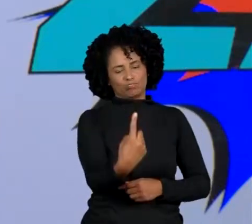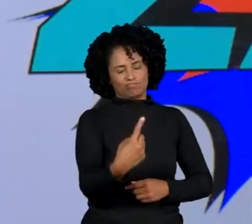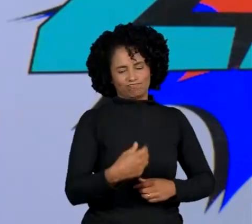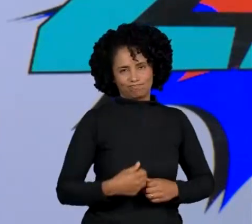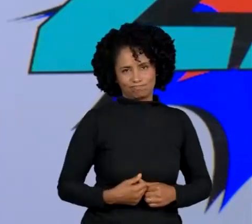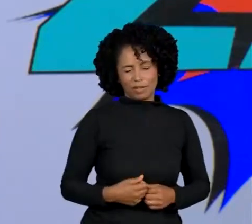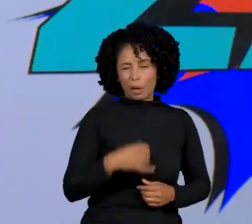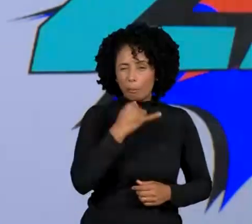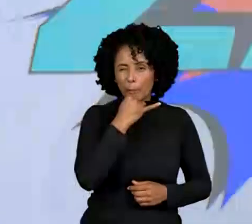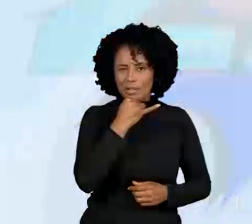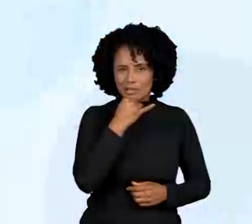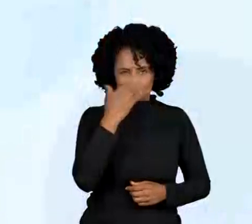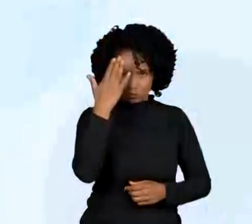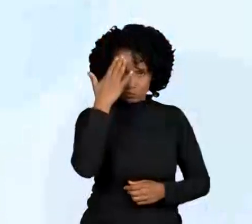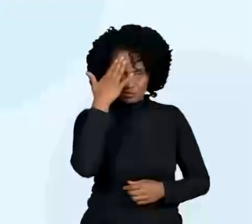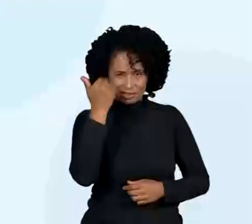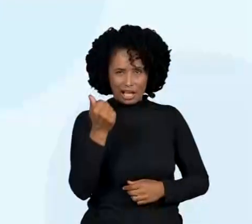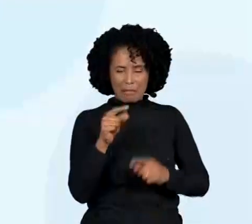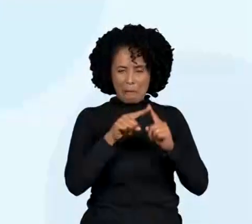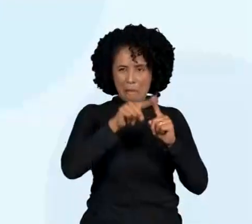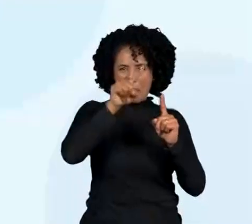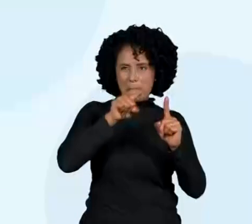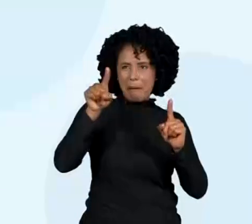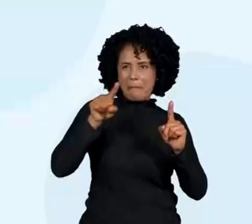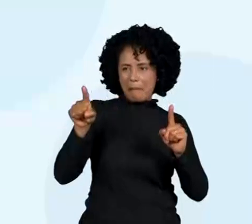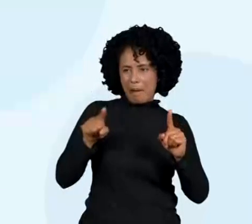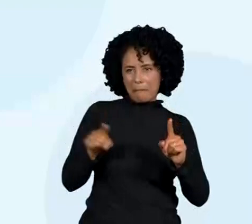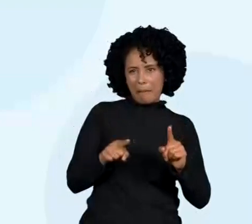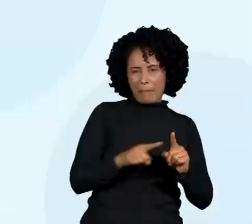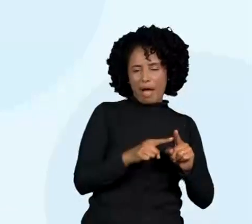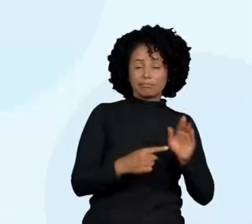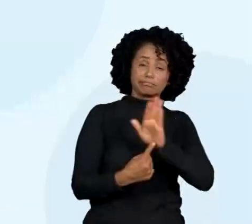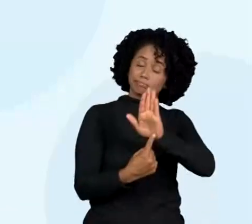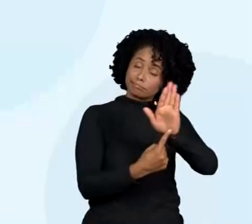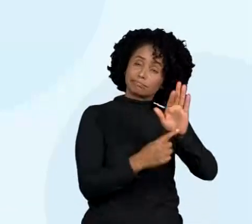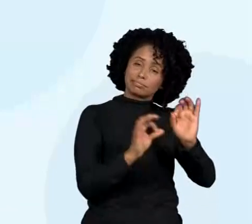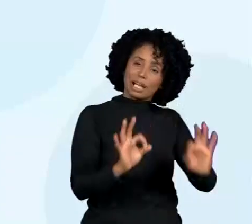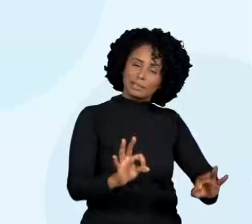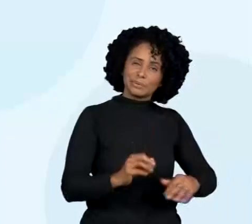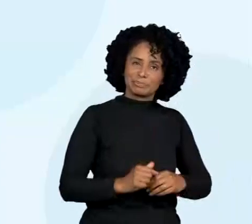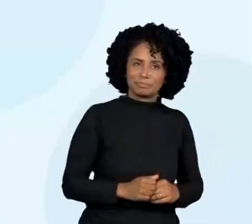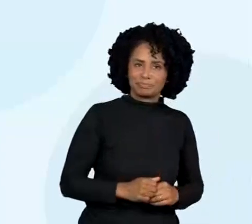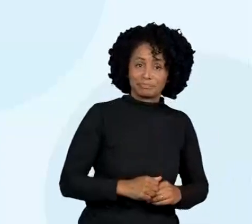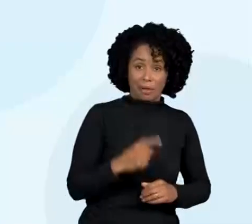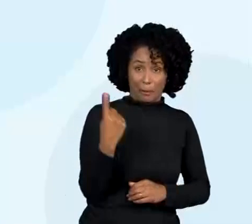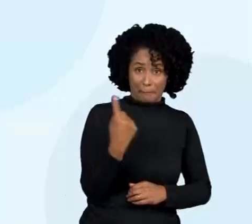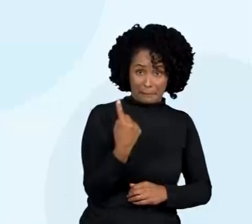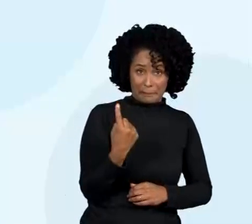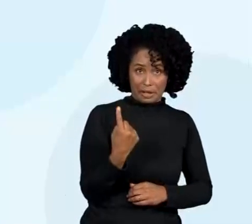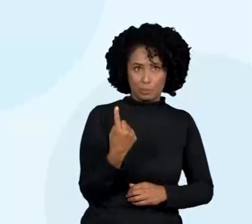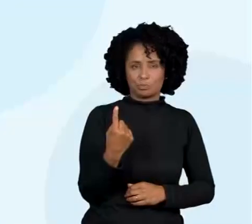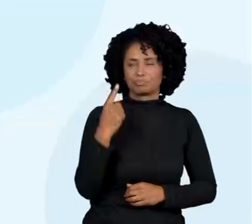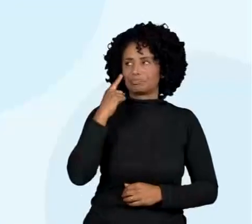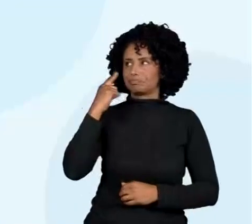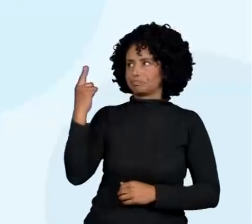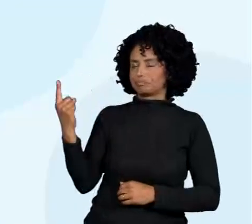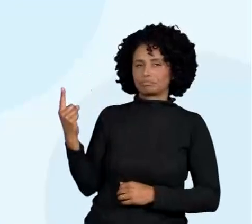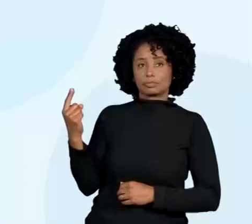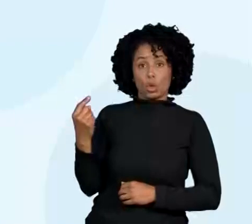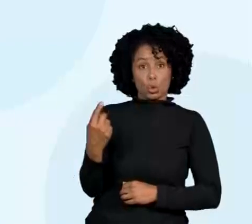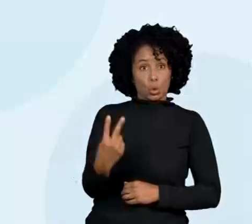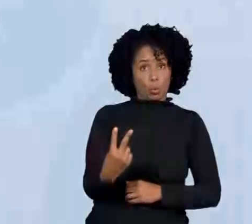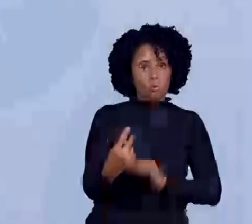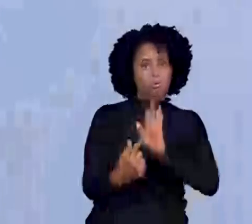das onomatopeias, ao lado nós temos dois exemplos. O primeiro, essa imagem 2, nós temos um